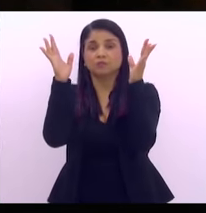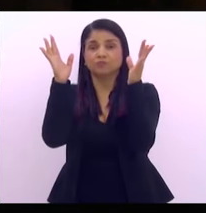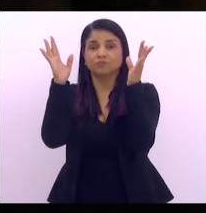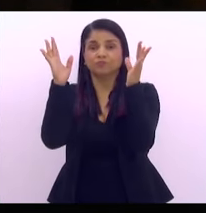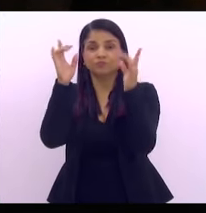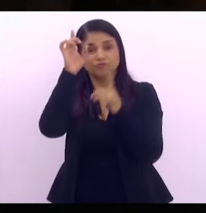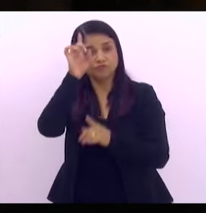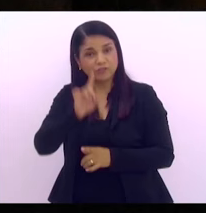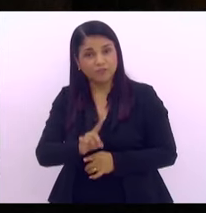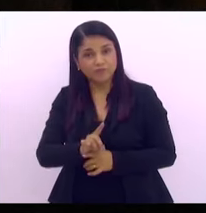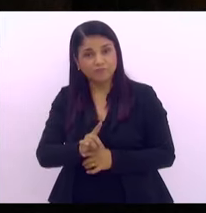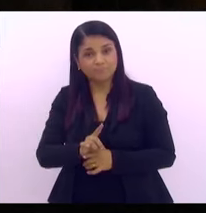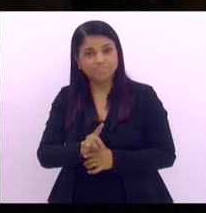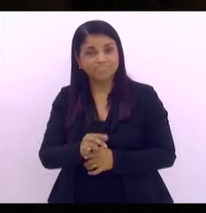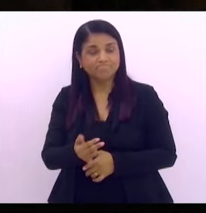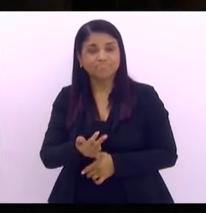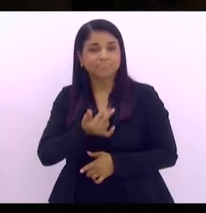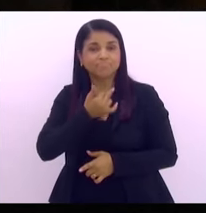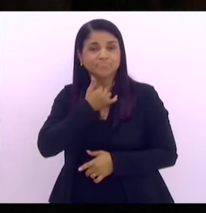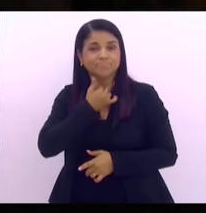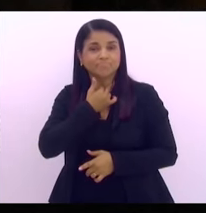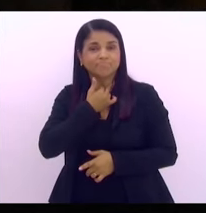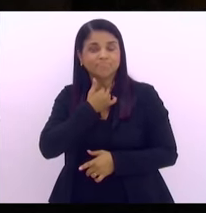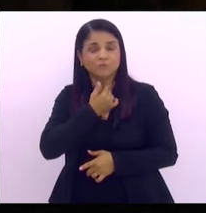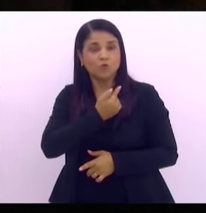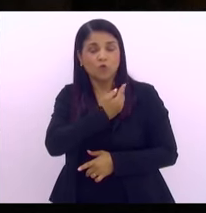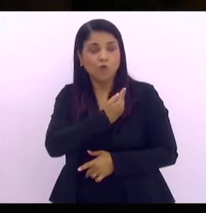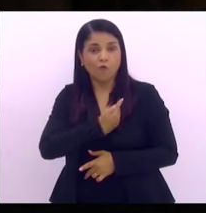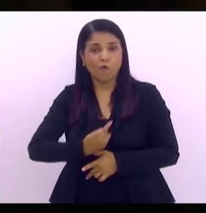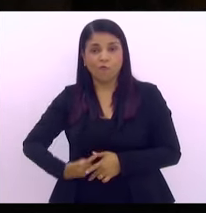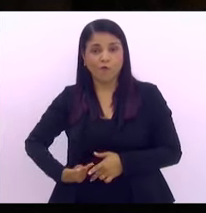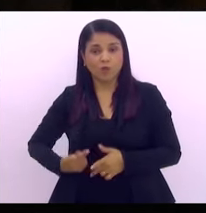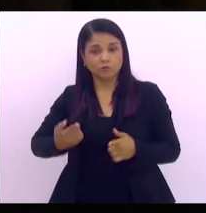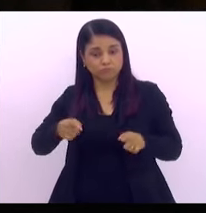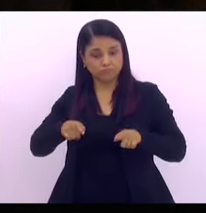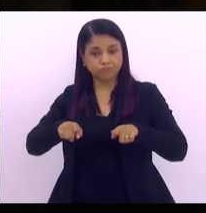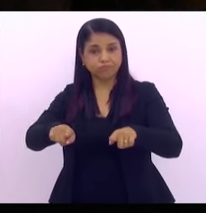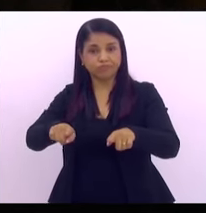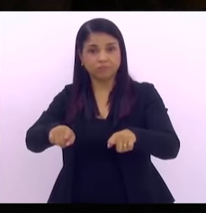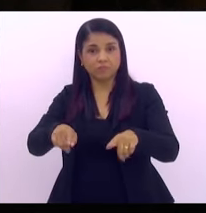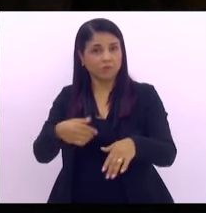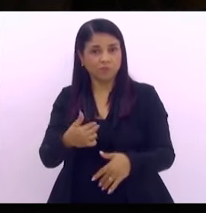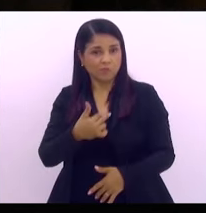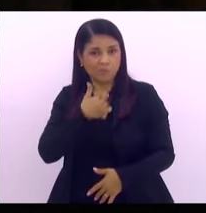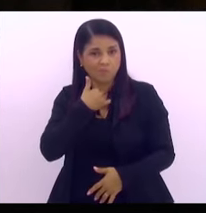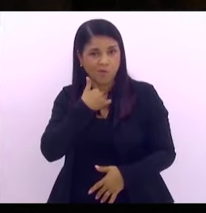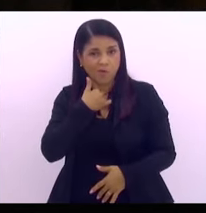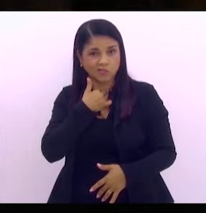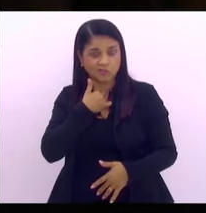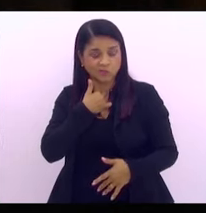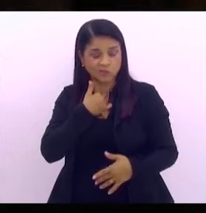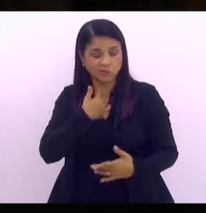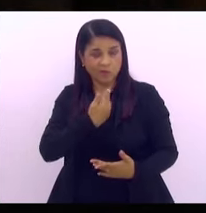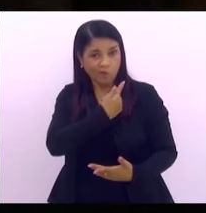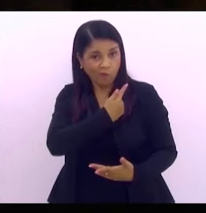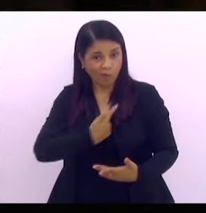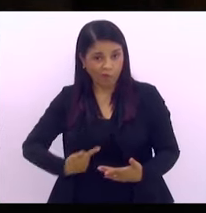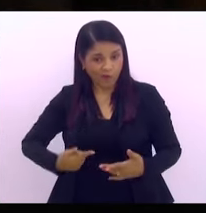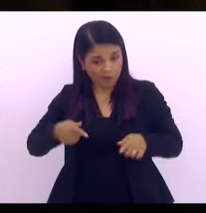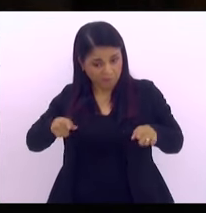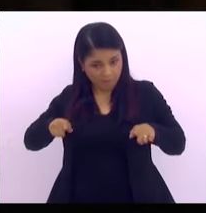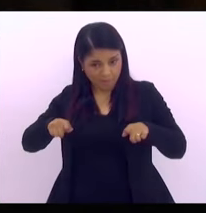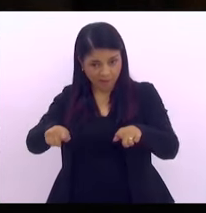direito não pode ter governo paralelo. Porque quando você tem governo paralelo, isto